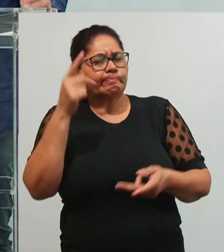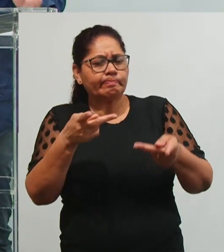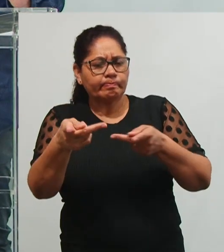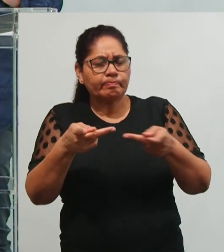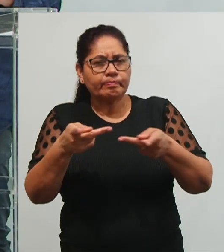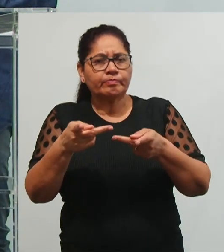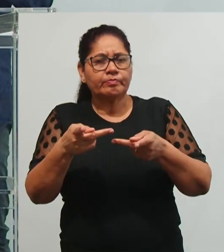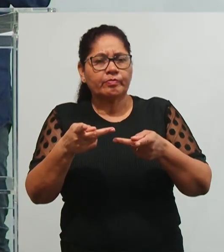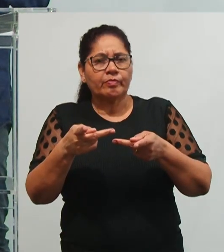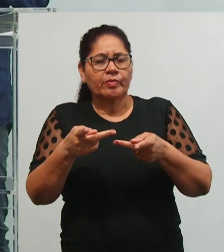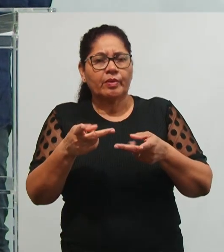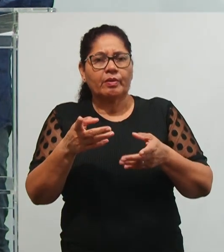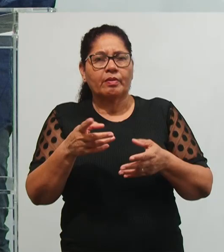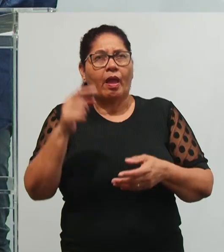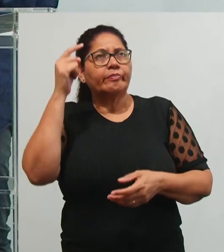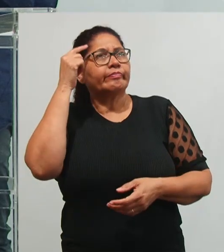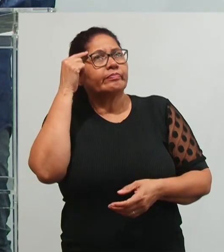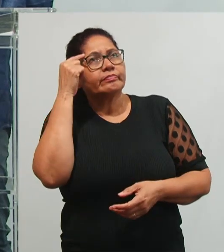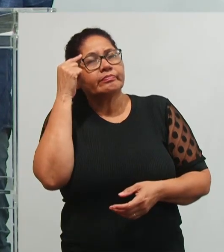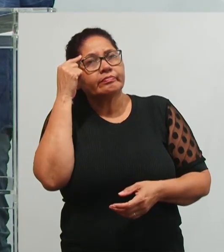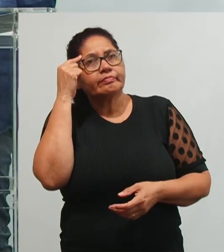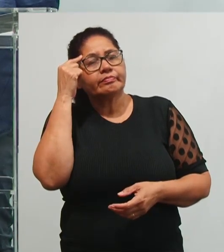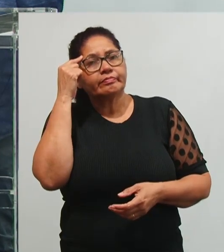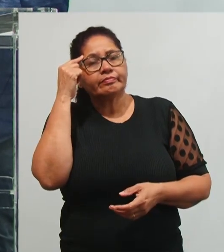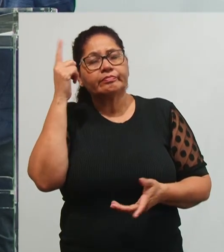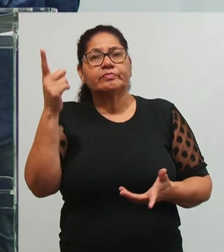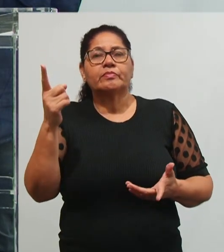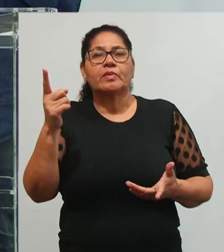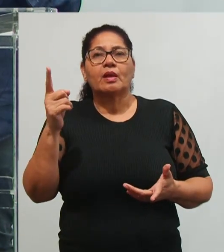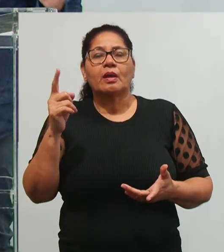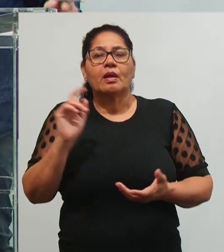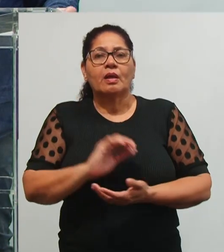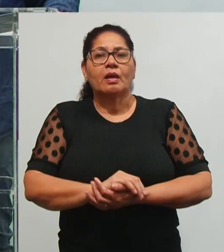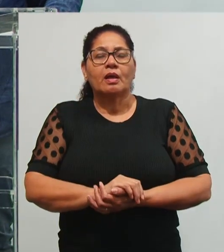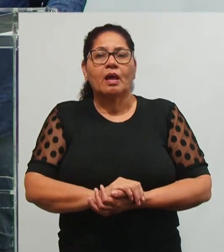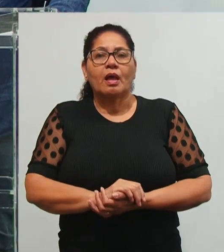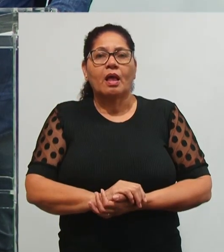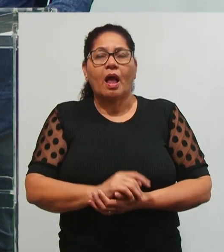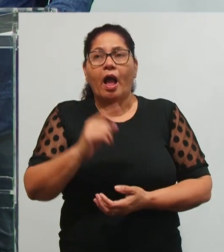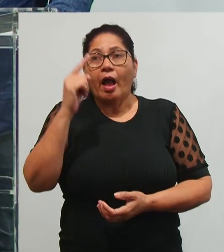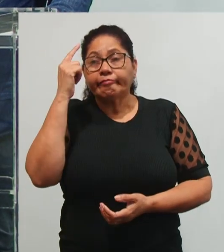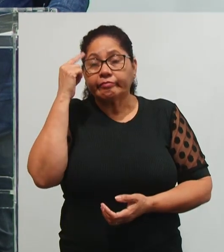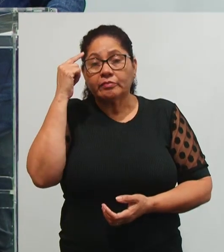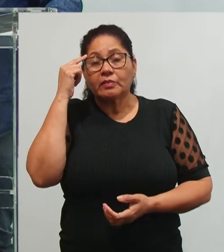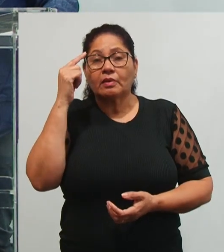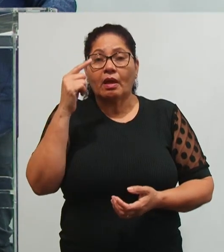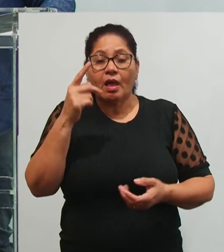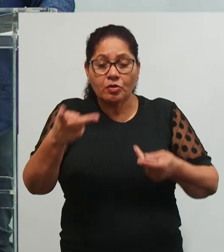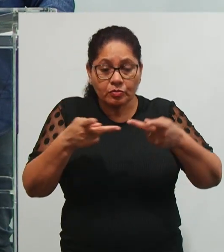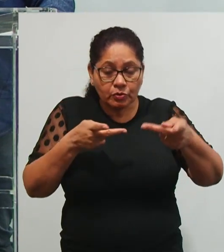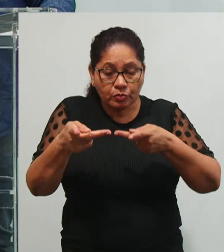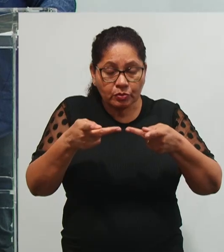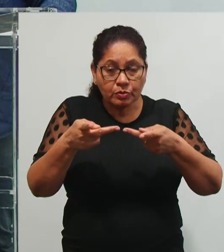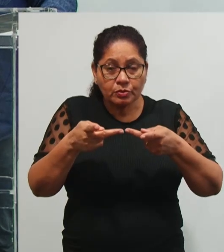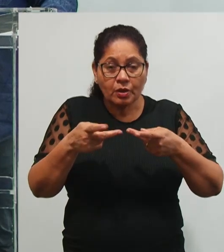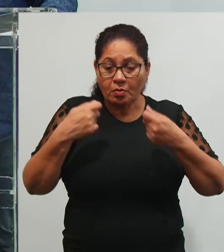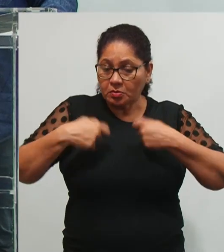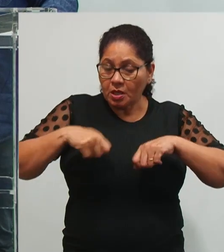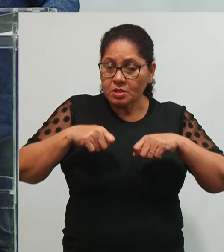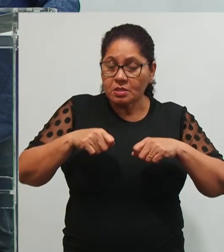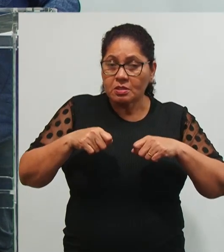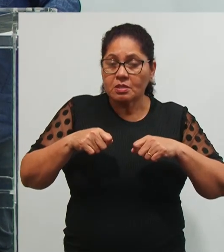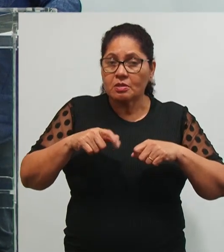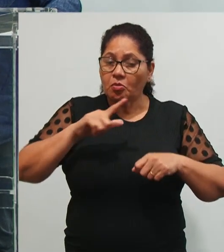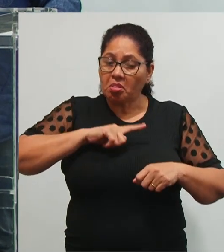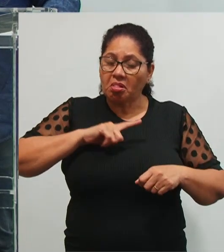projeto, sempre tem que vir à nossa mente, né? Ouvir à nossa mente, essa ideia de que projetos